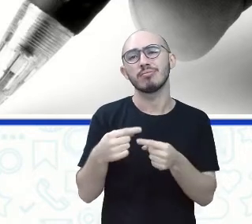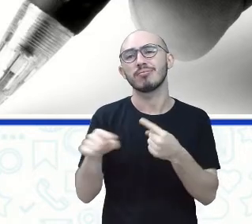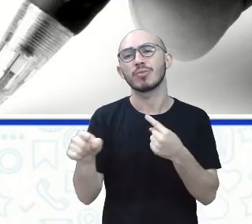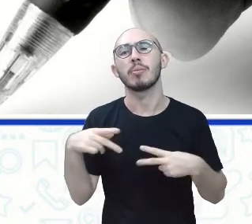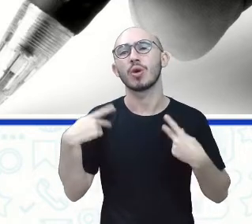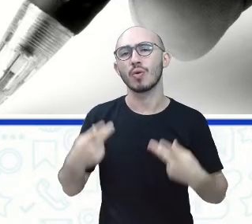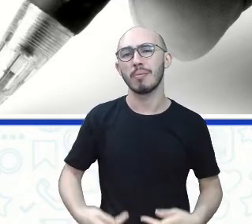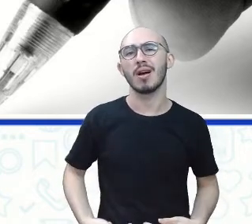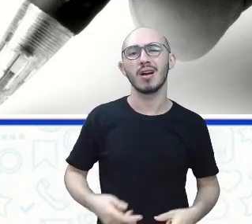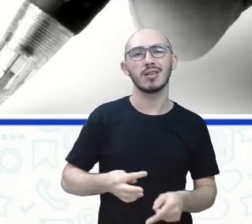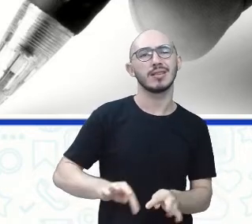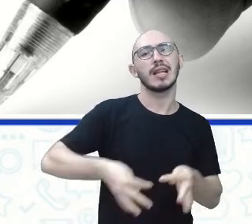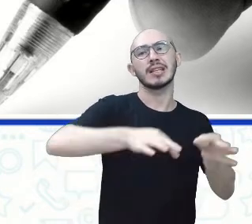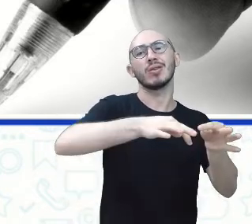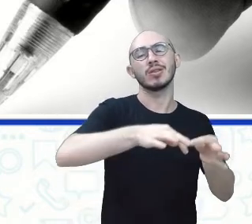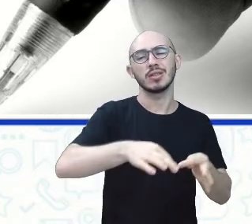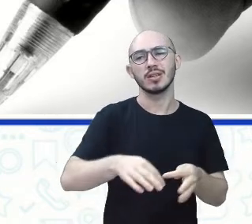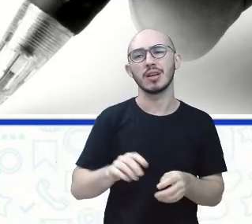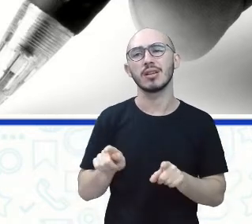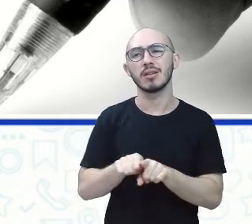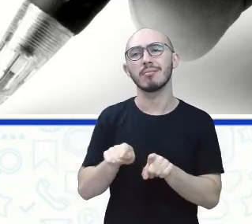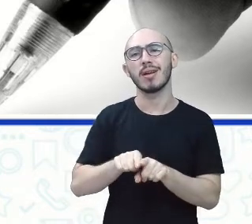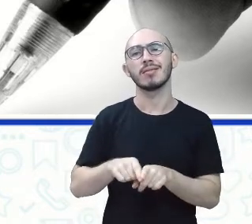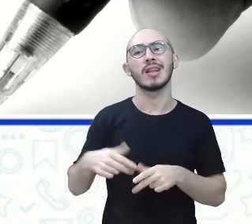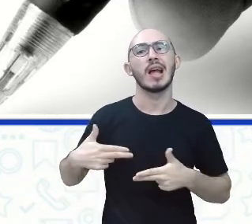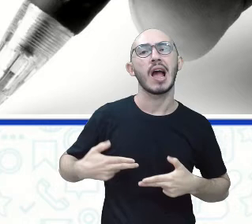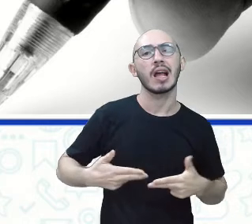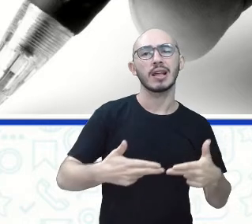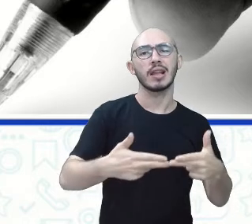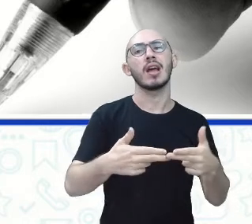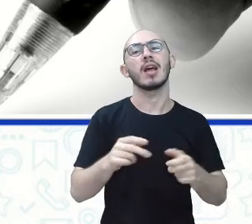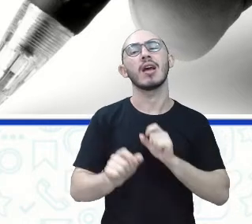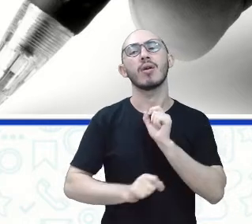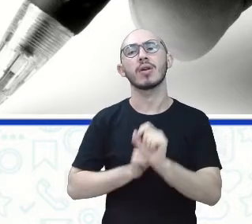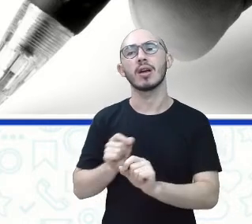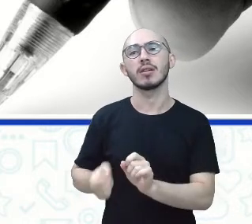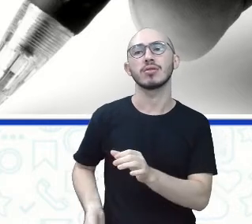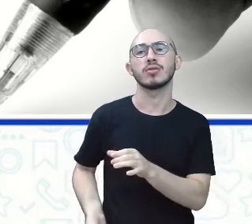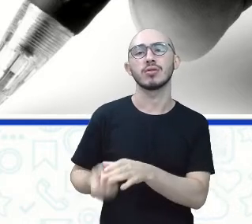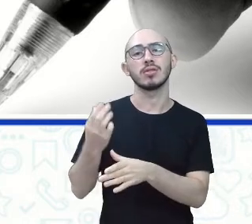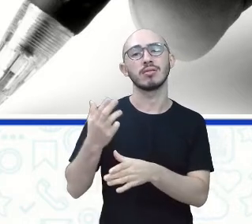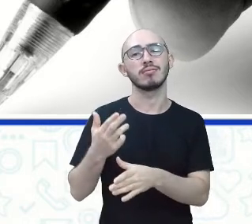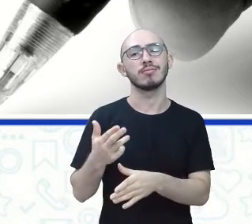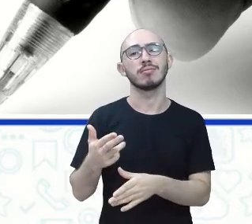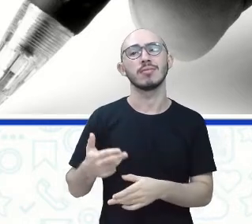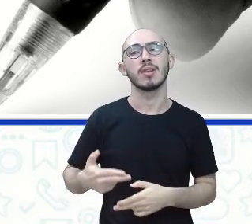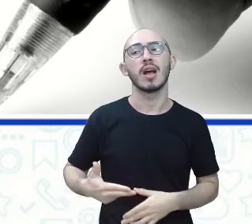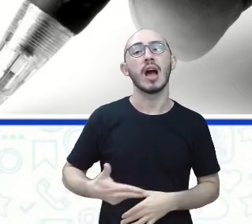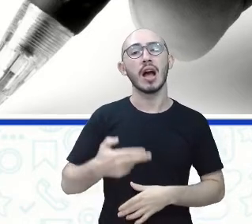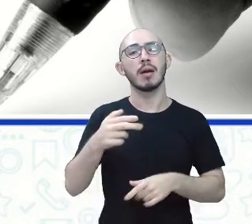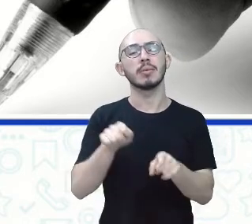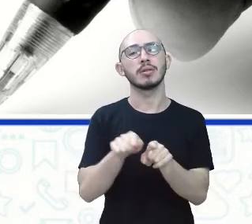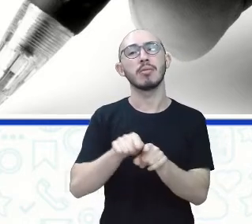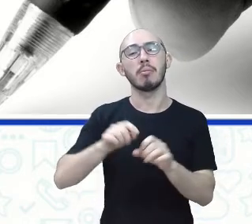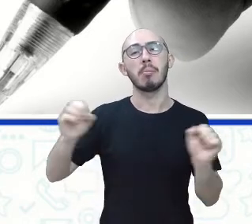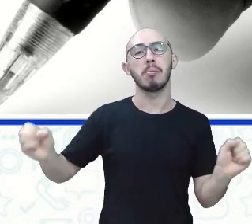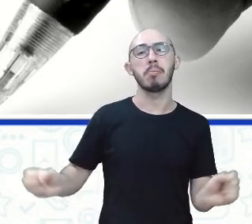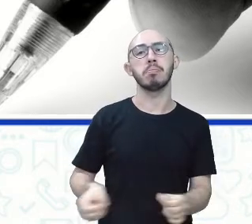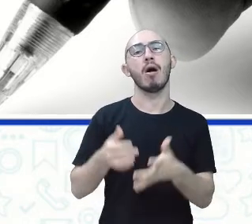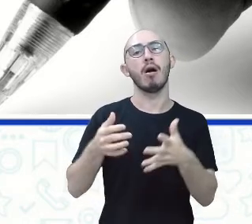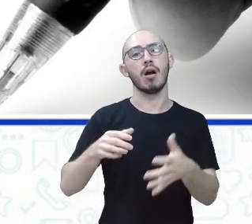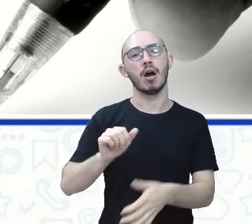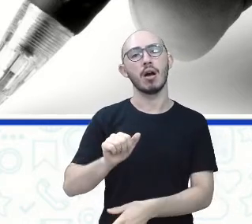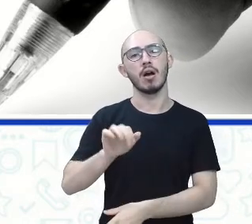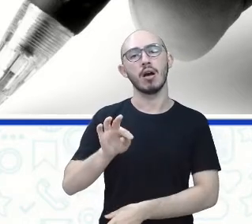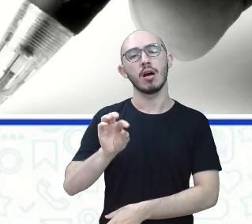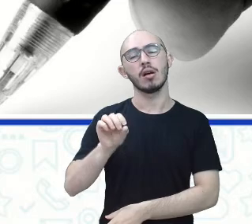tecnológico, assolado por guerras e pelo surgimento de armas como bomba atômica. Então,